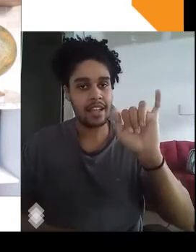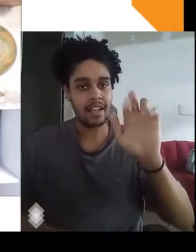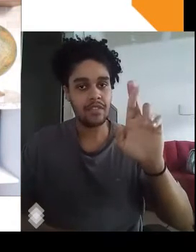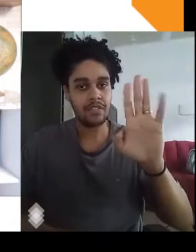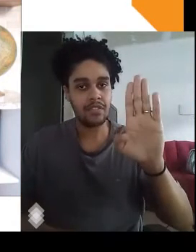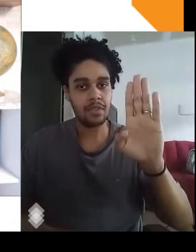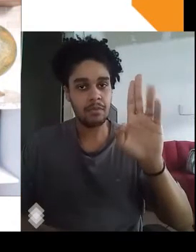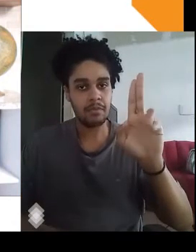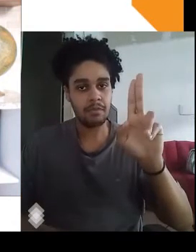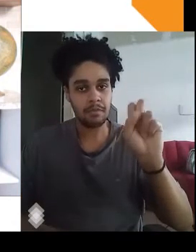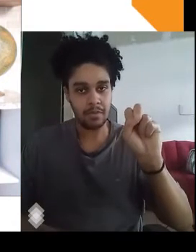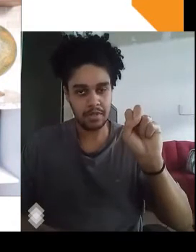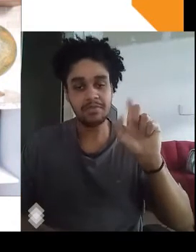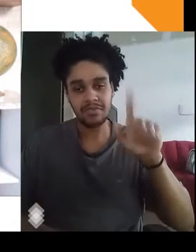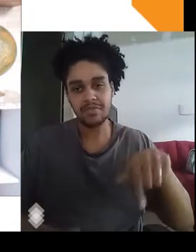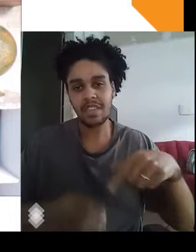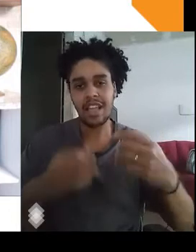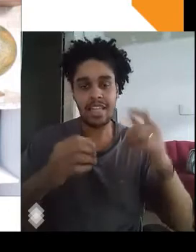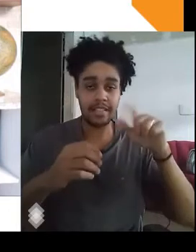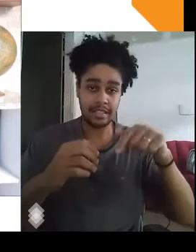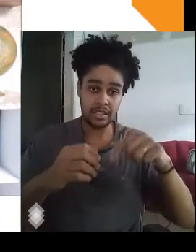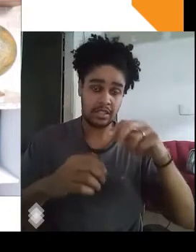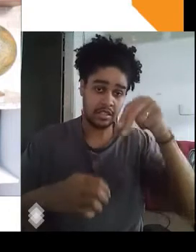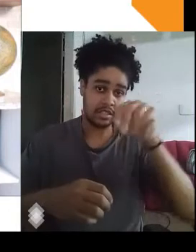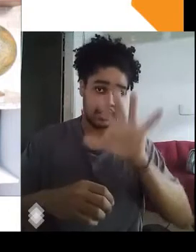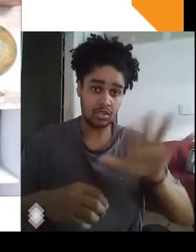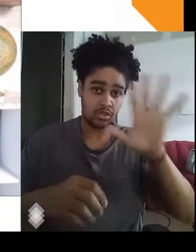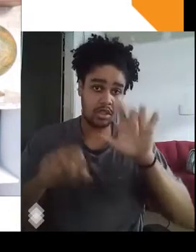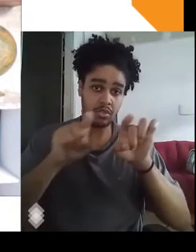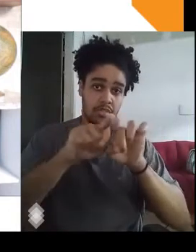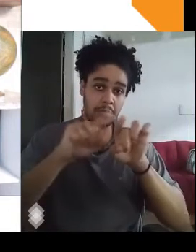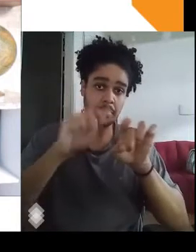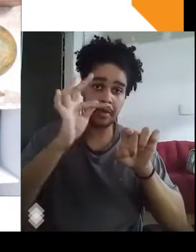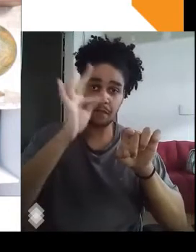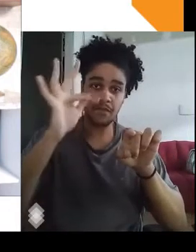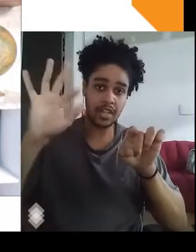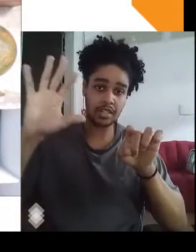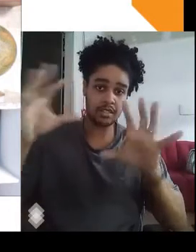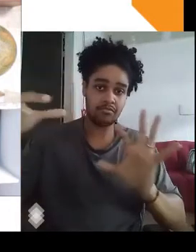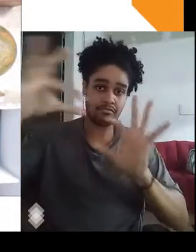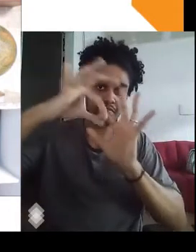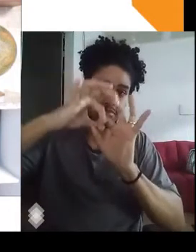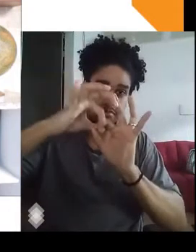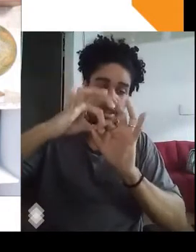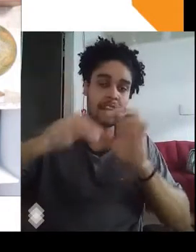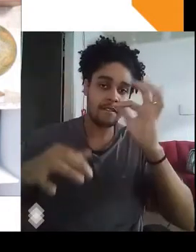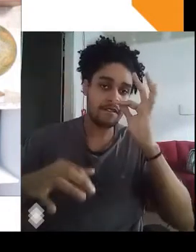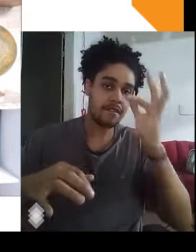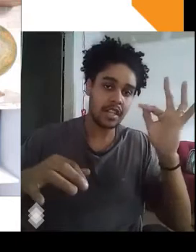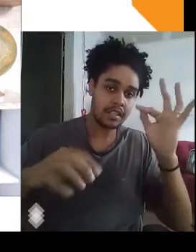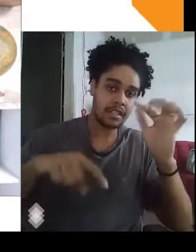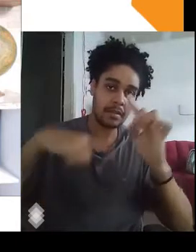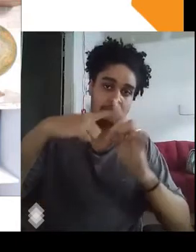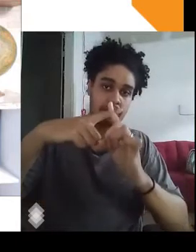da fábrica Airbus. A Airbus é uma fábrica binacional. Ela tem sede na França, mas ela é uma